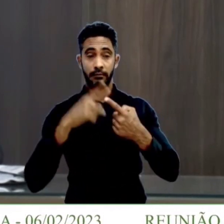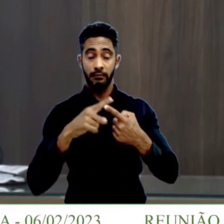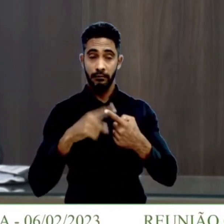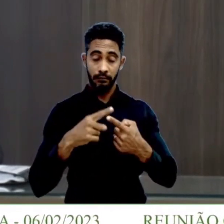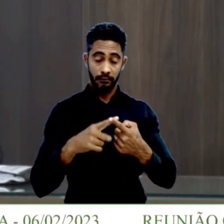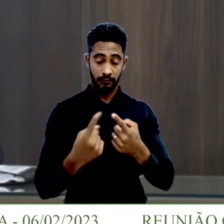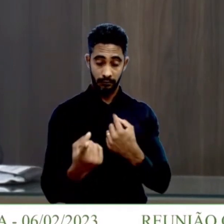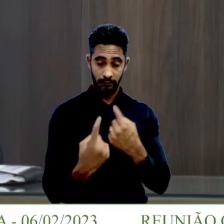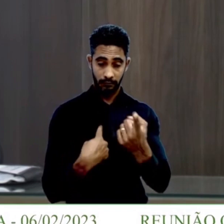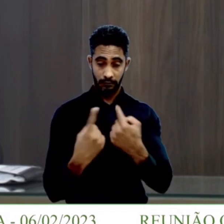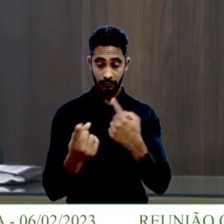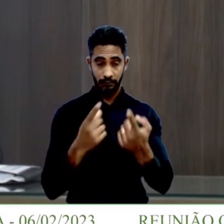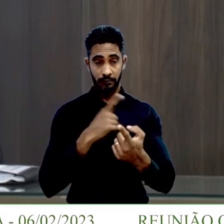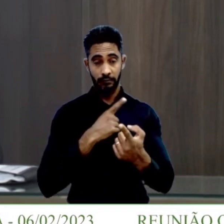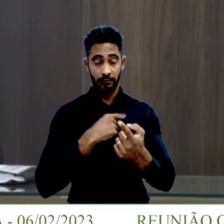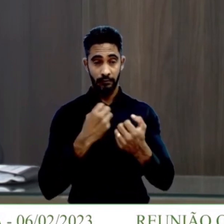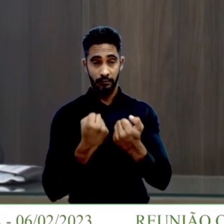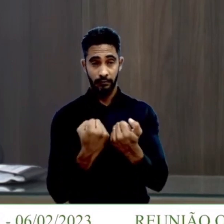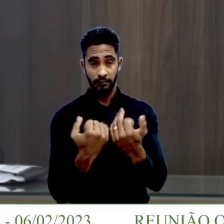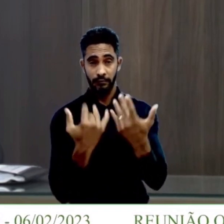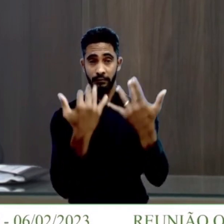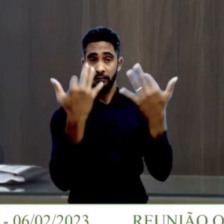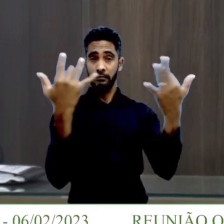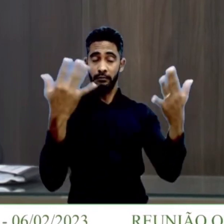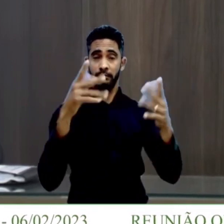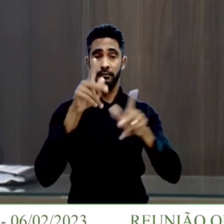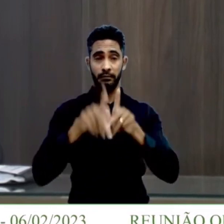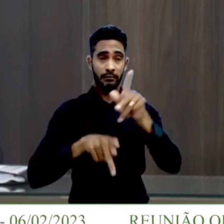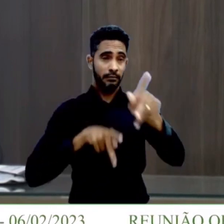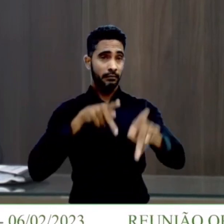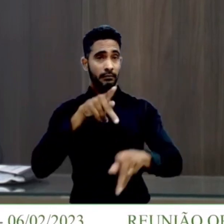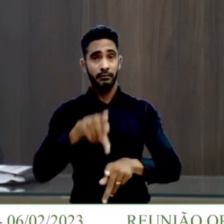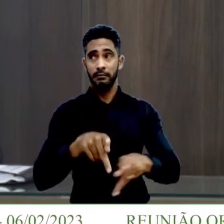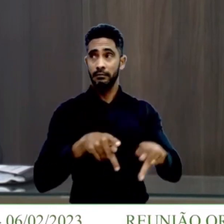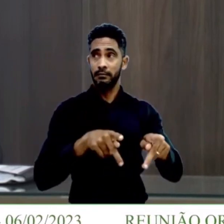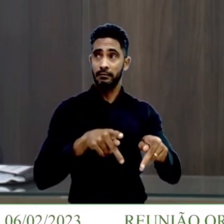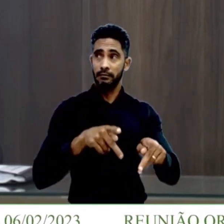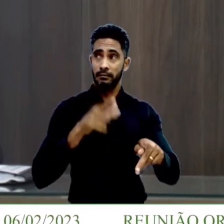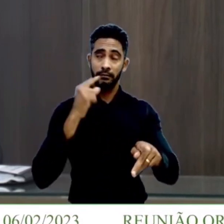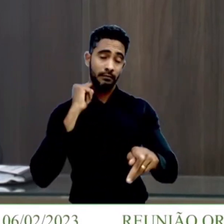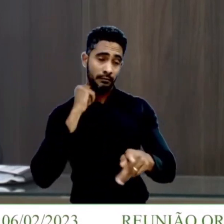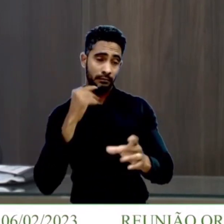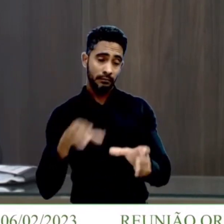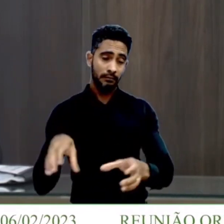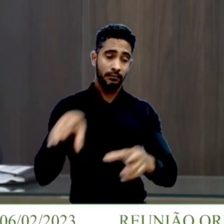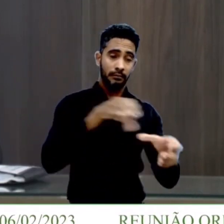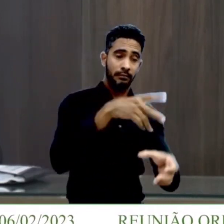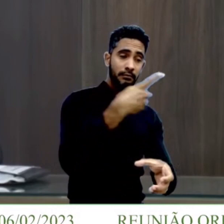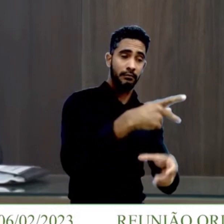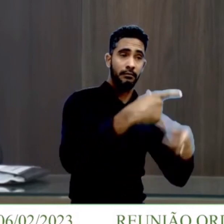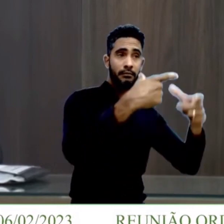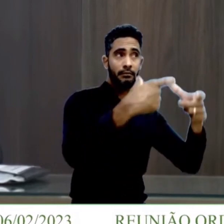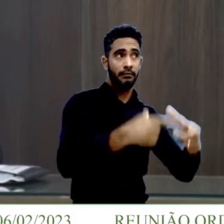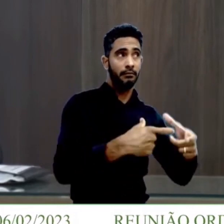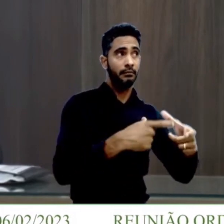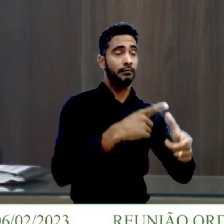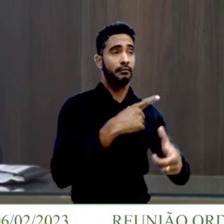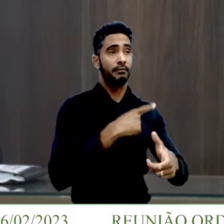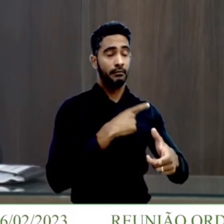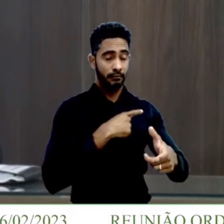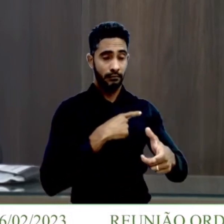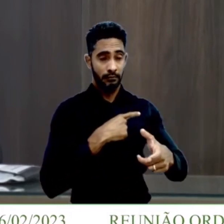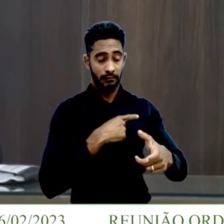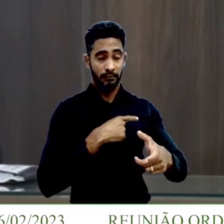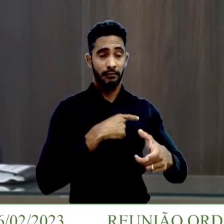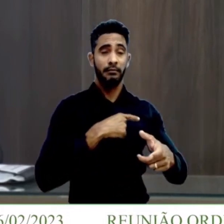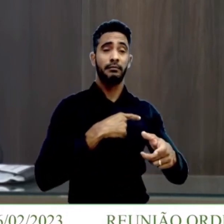via apresenta muito mato. A população tende a jogar entulhos e lixo no local, propiciando a criação de